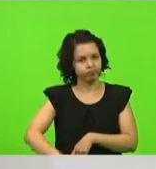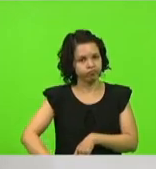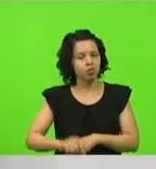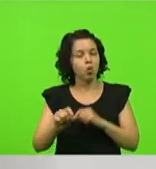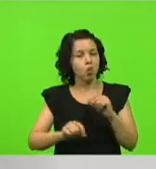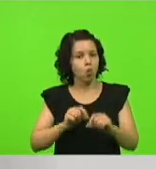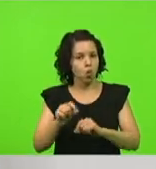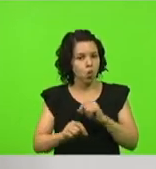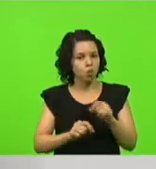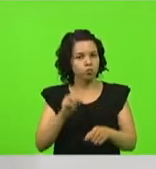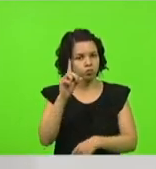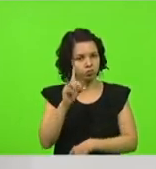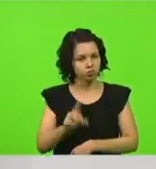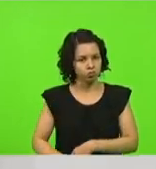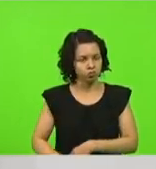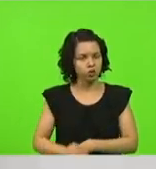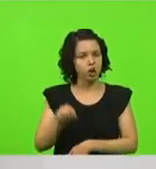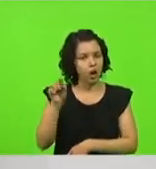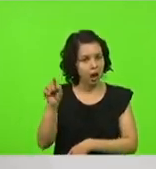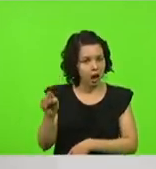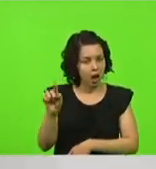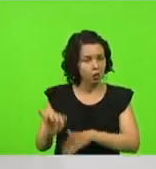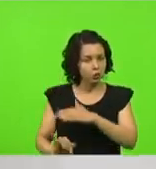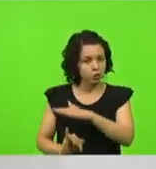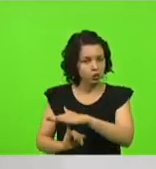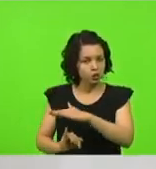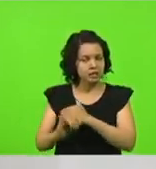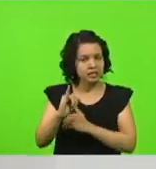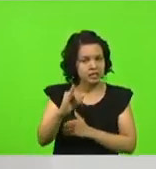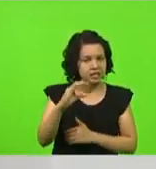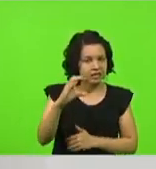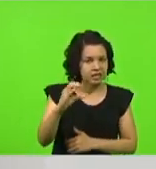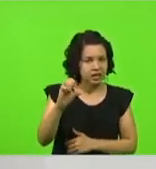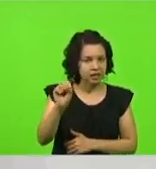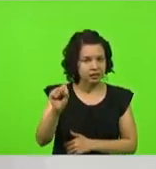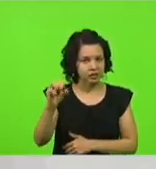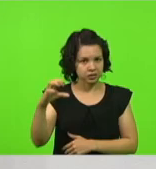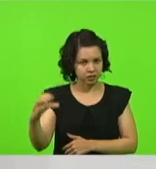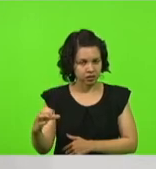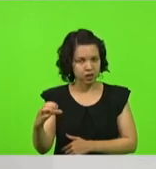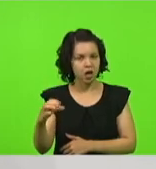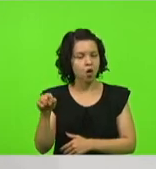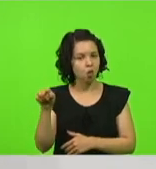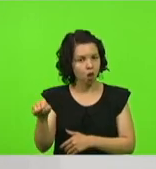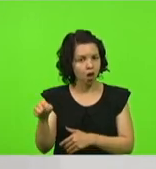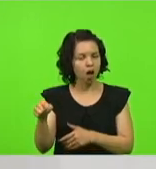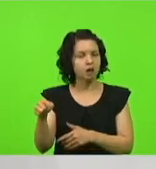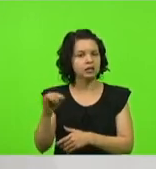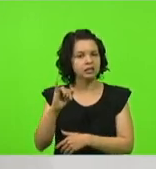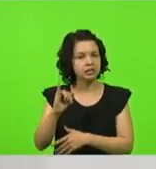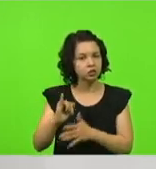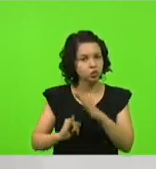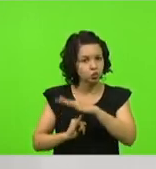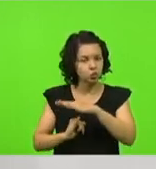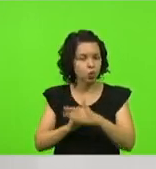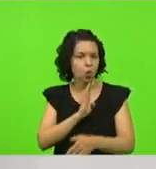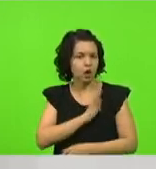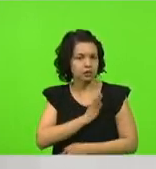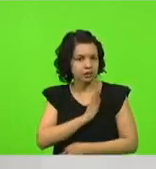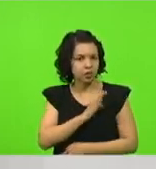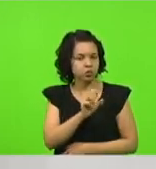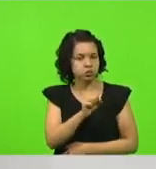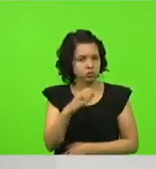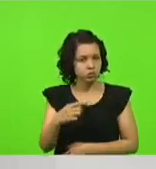o diretor do Instituto, do ICSC, o Instituto Cardiológico de Santa Catarina, eu o